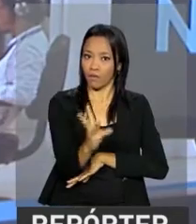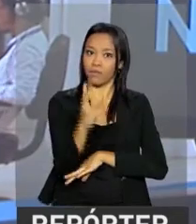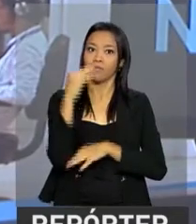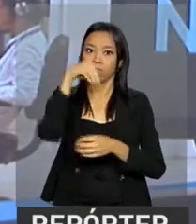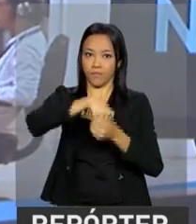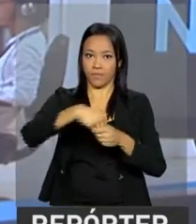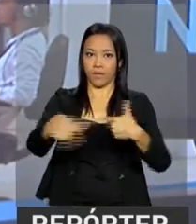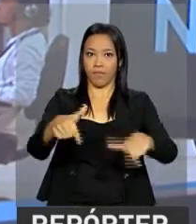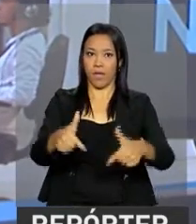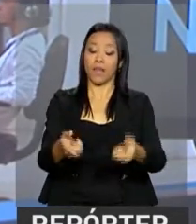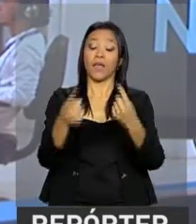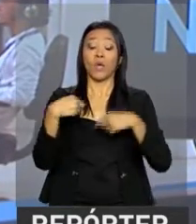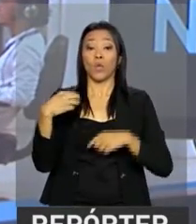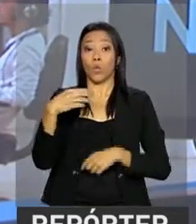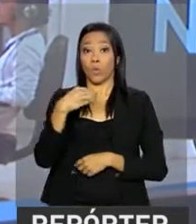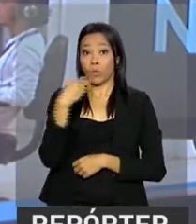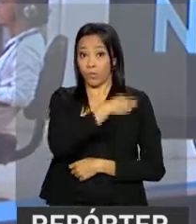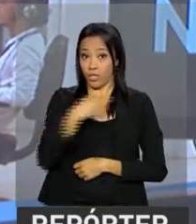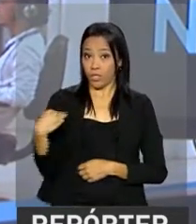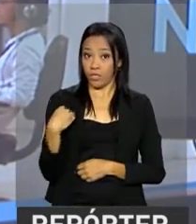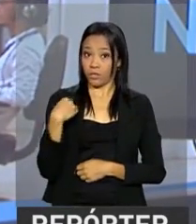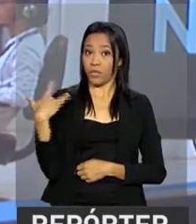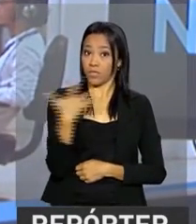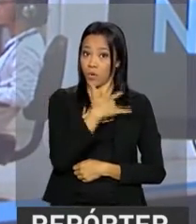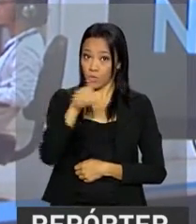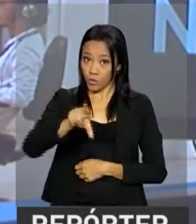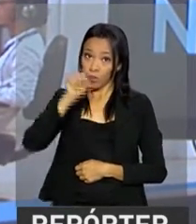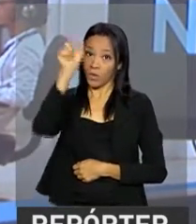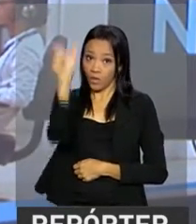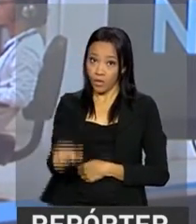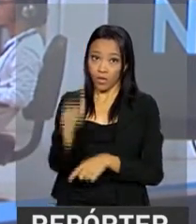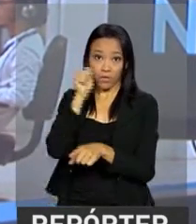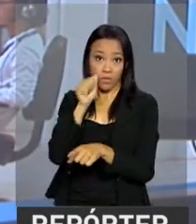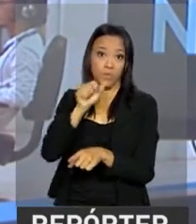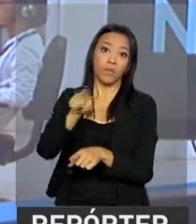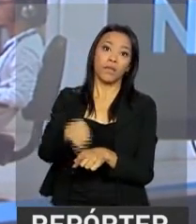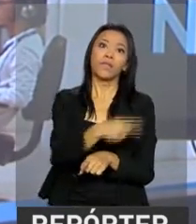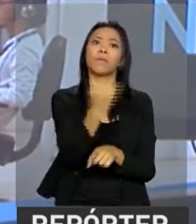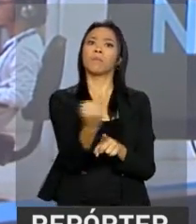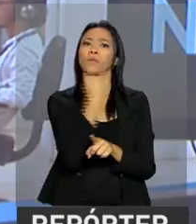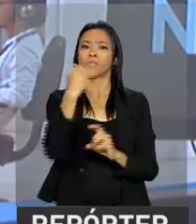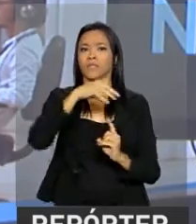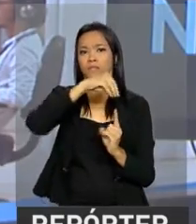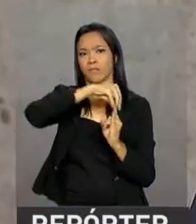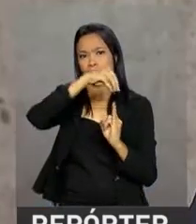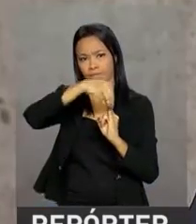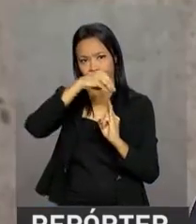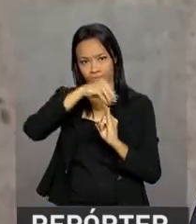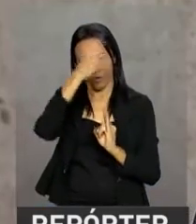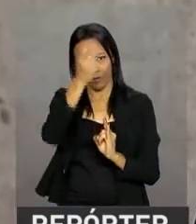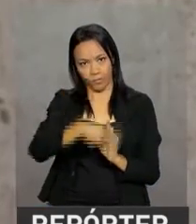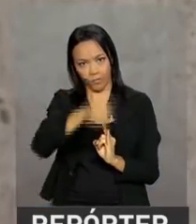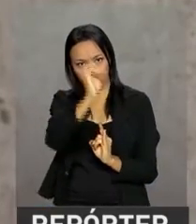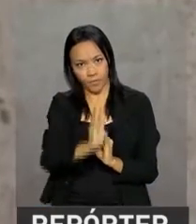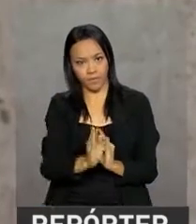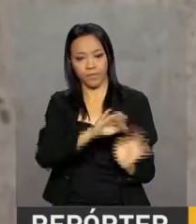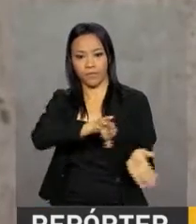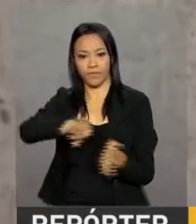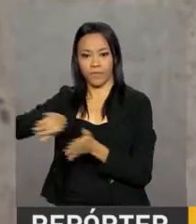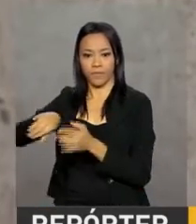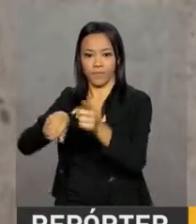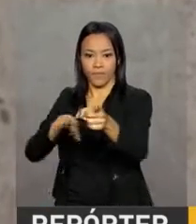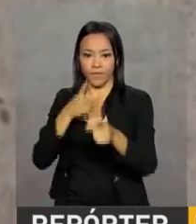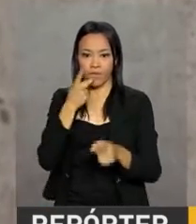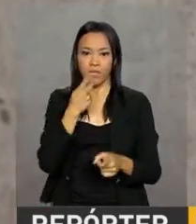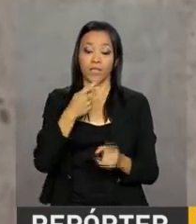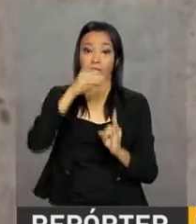Saúde destacou a escolha e a importância da fundação para o país. A Fiocruz é responsável por